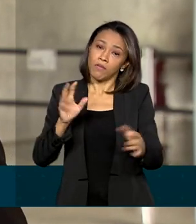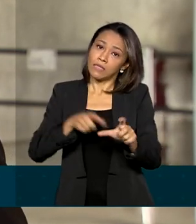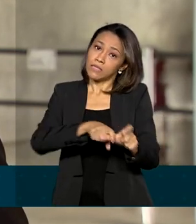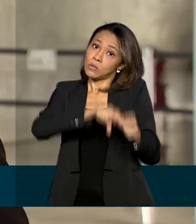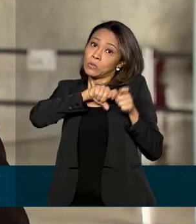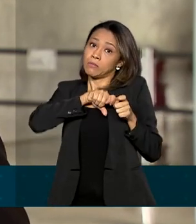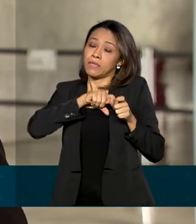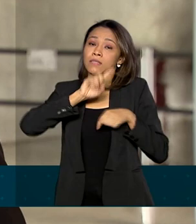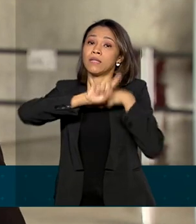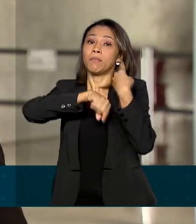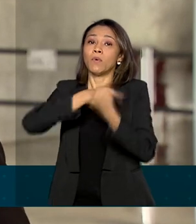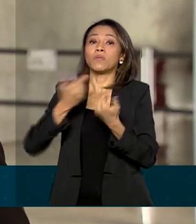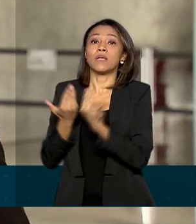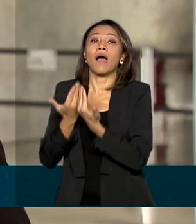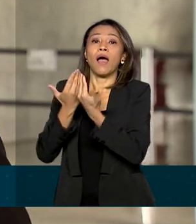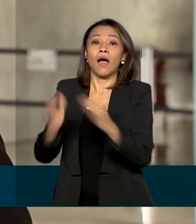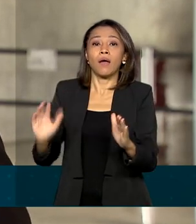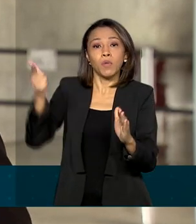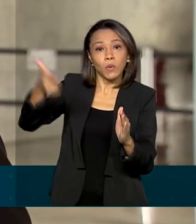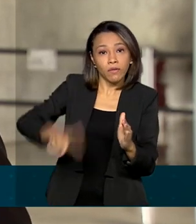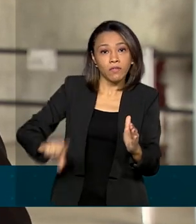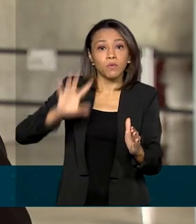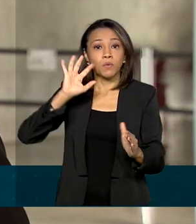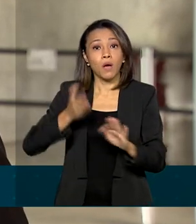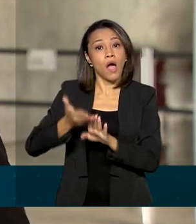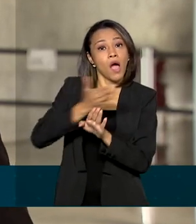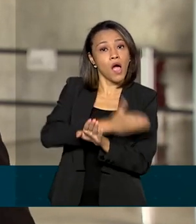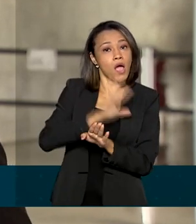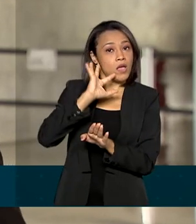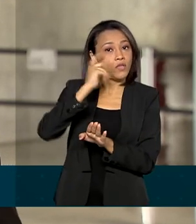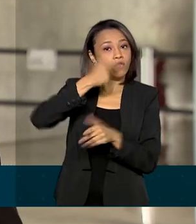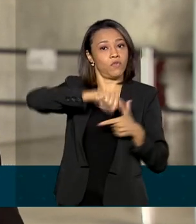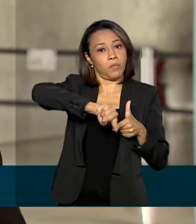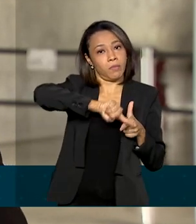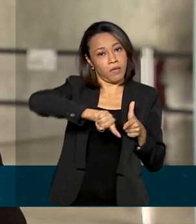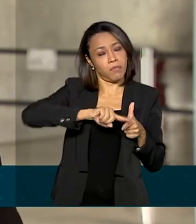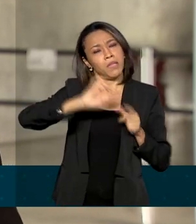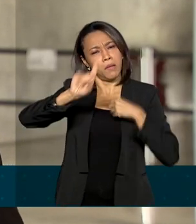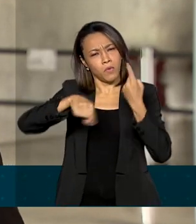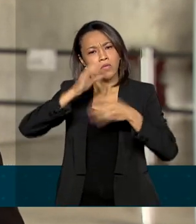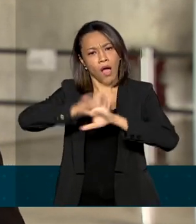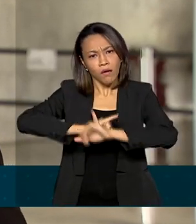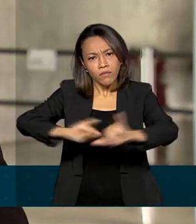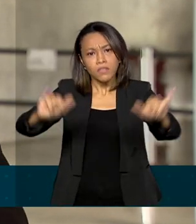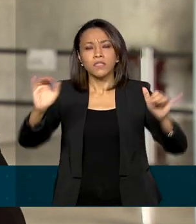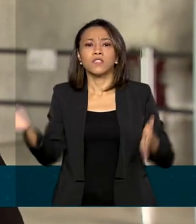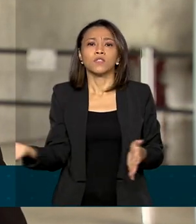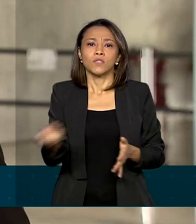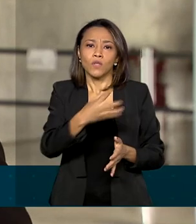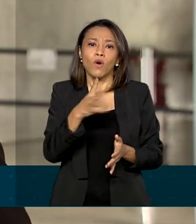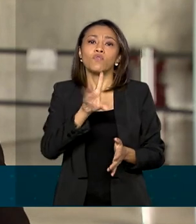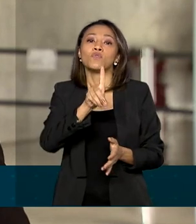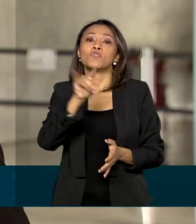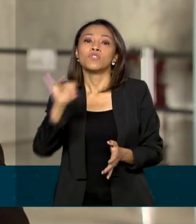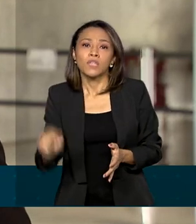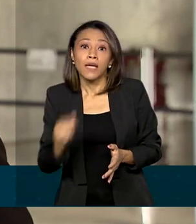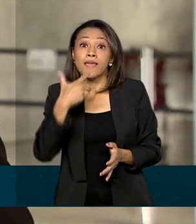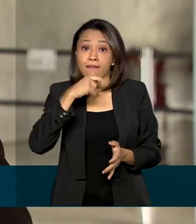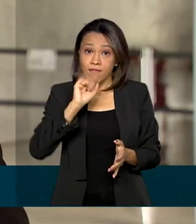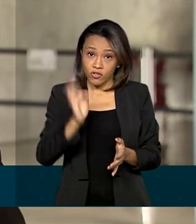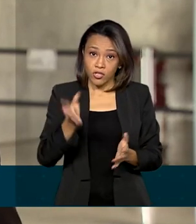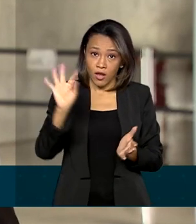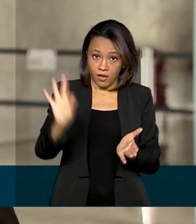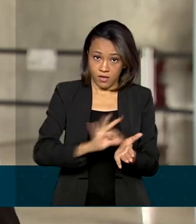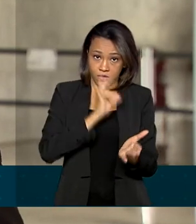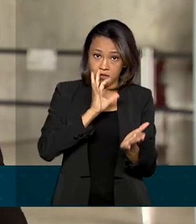quando o problema for resolvido. As novas datas ainda serão definidas. Quem já fez a inscrição não fica prejudicado.